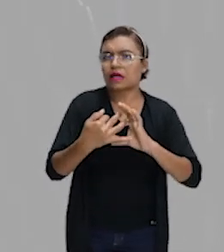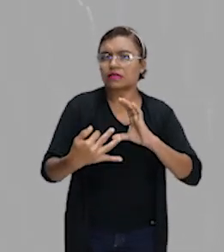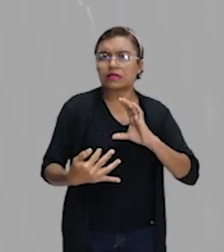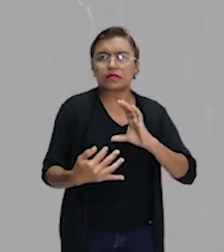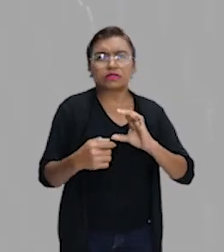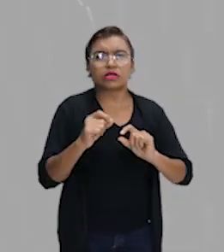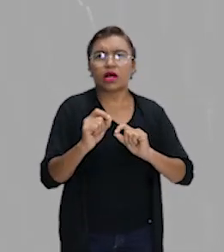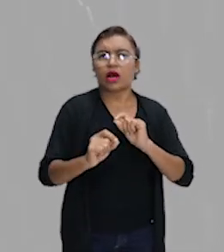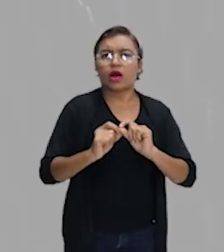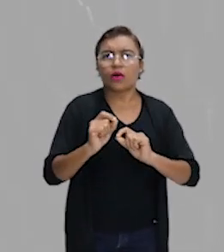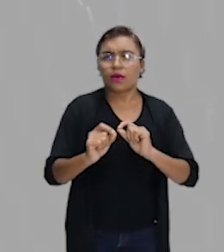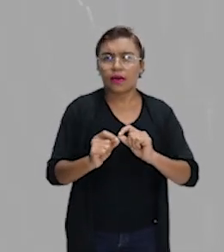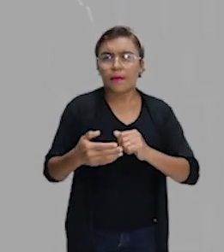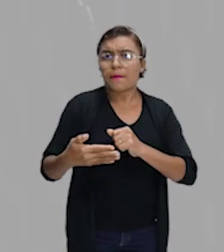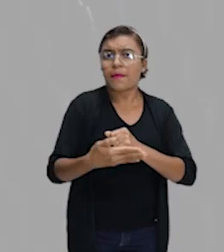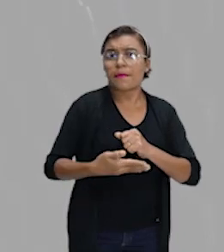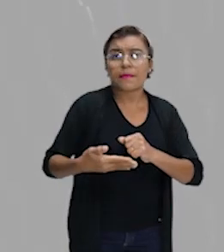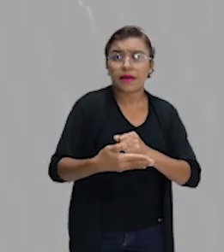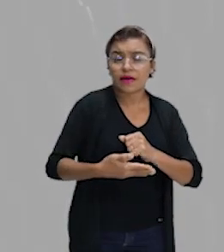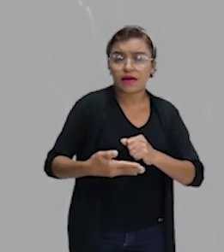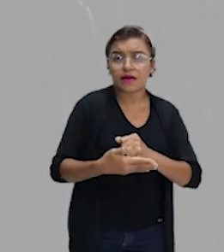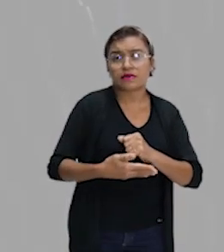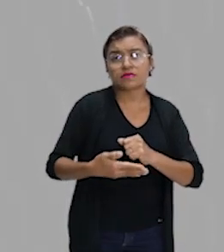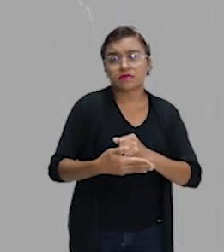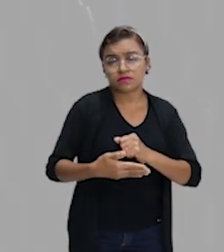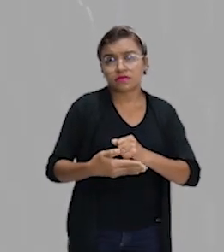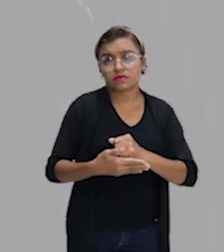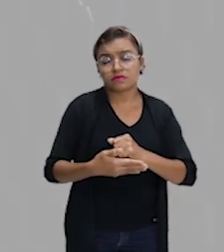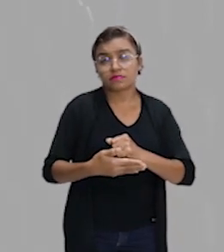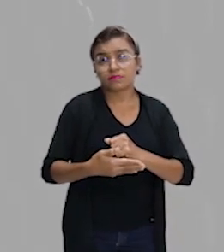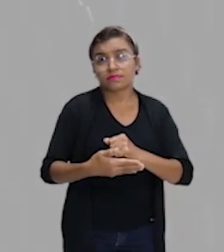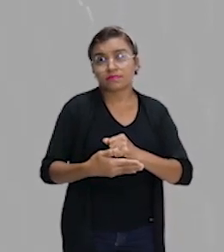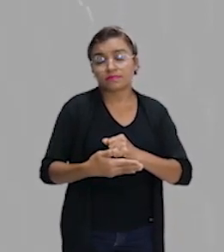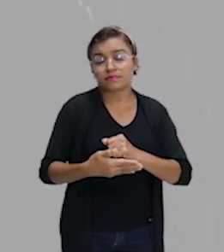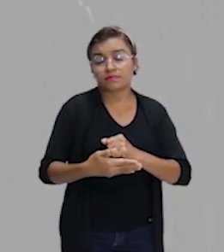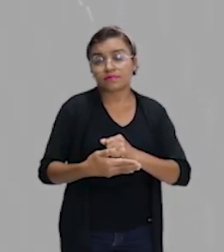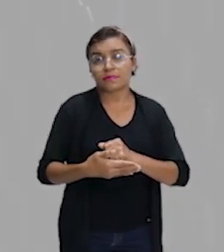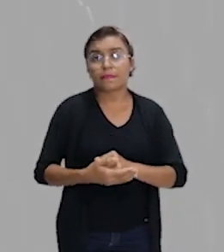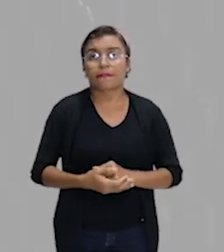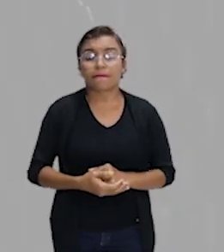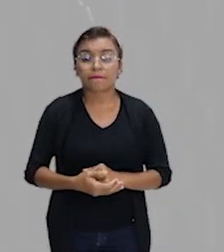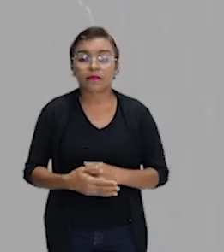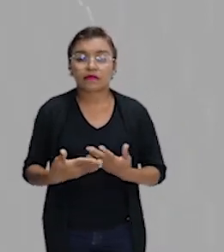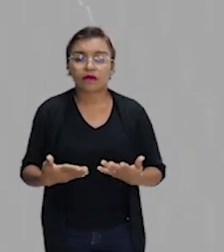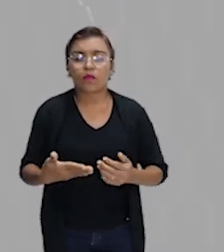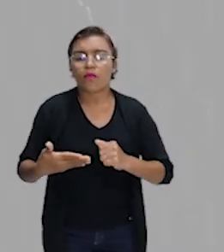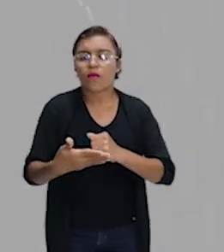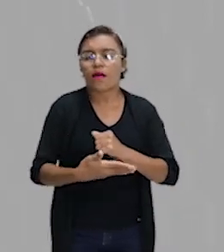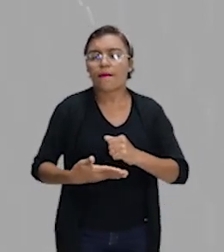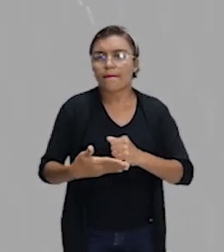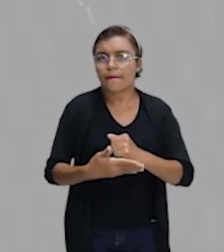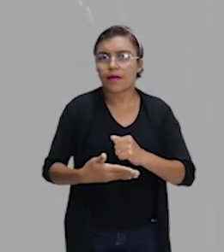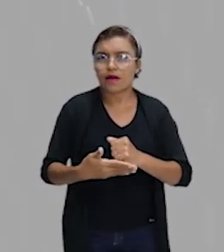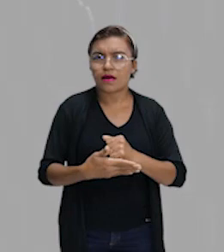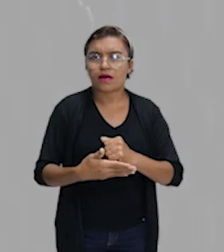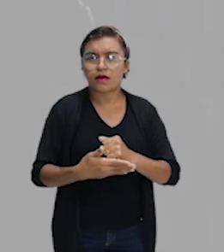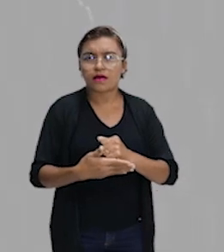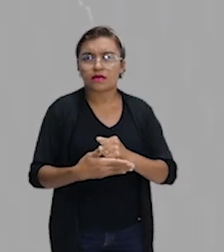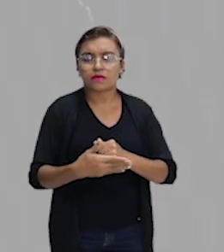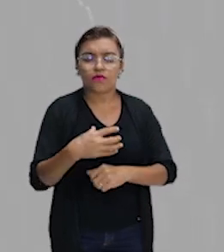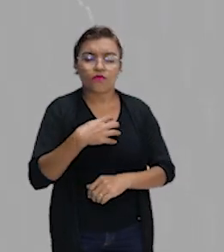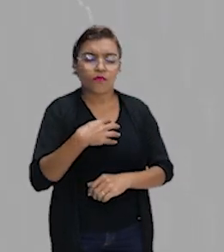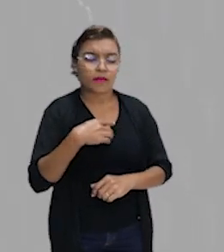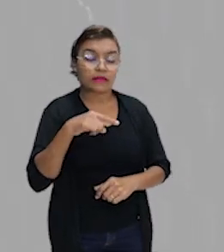das contas, uma base fraca, mas uma base. Então, essa base que foi formada,